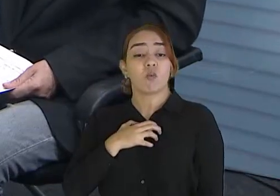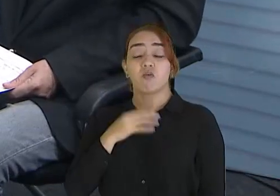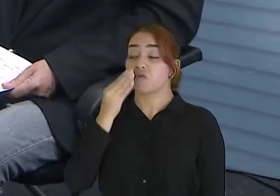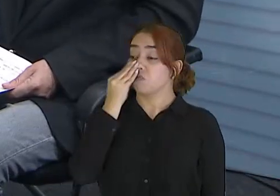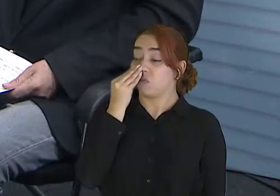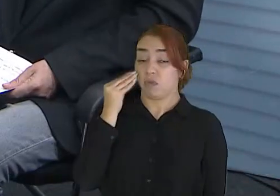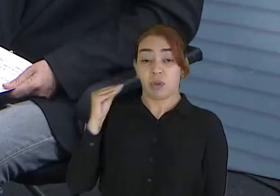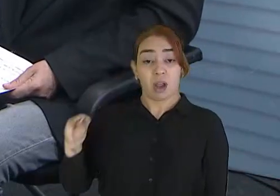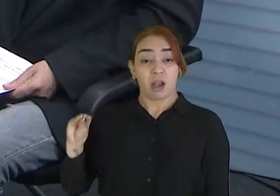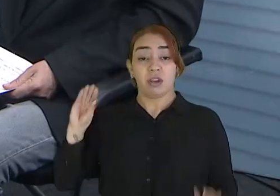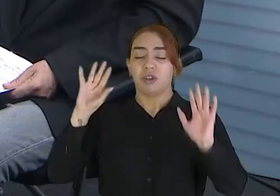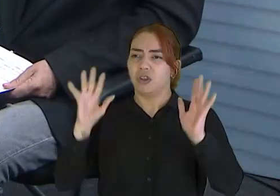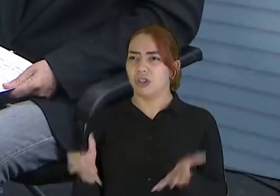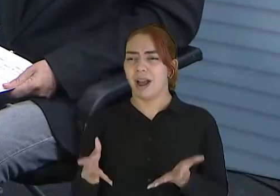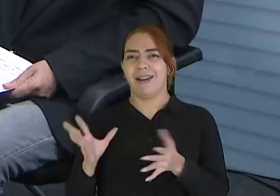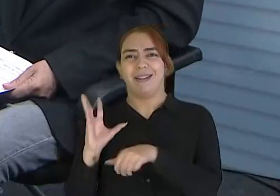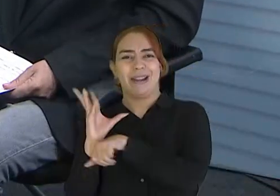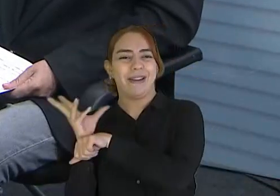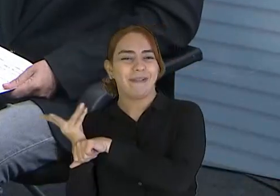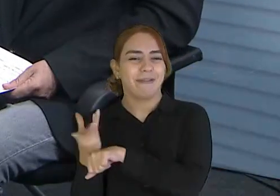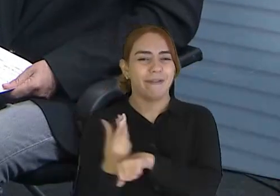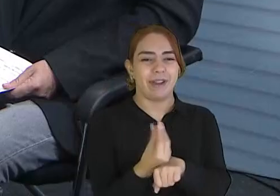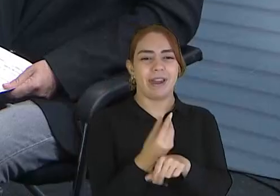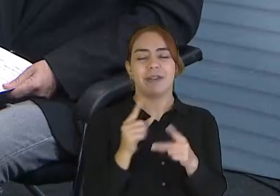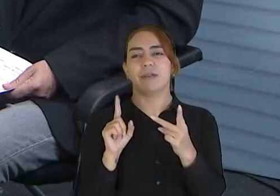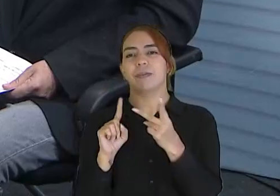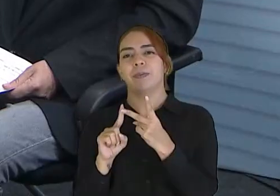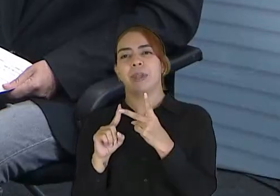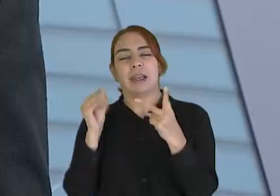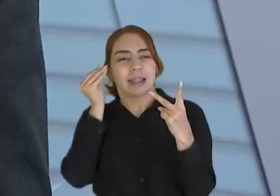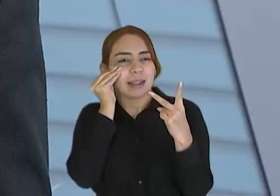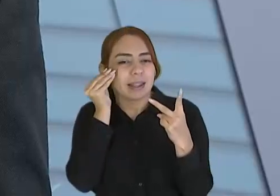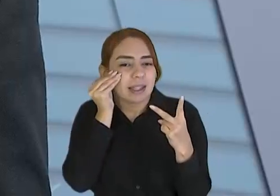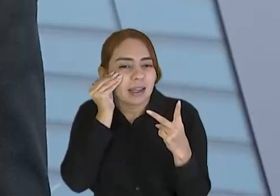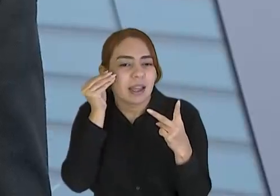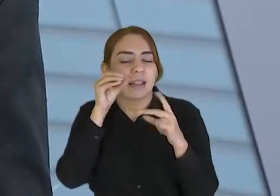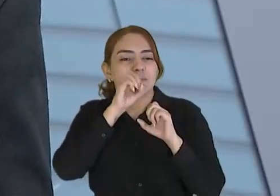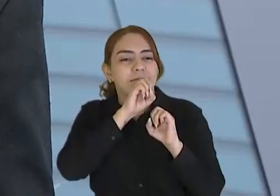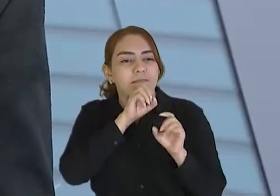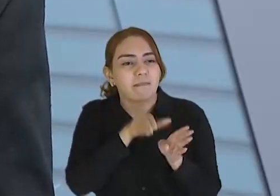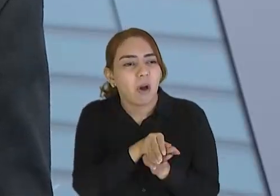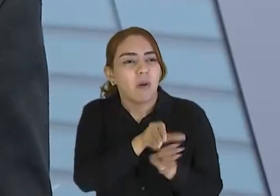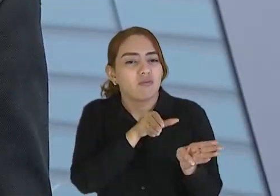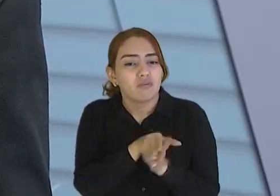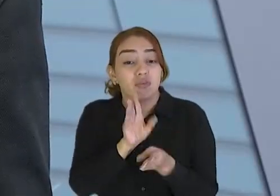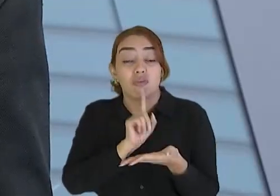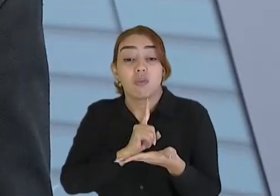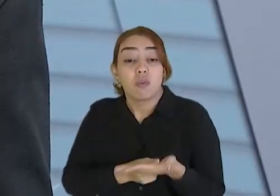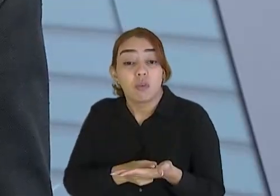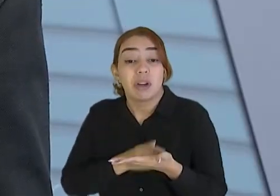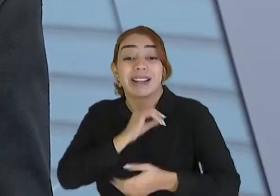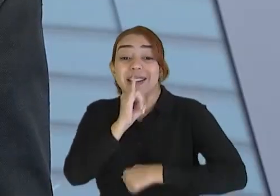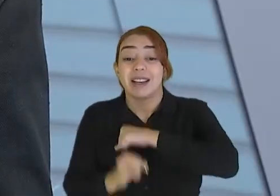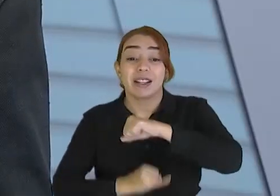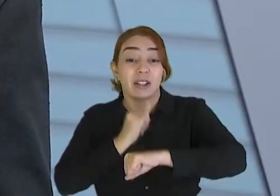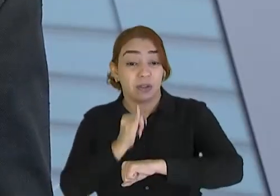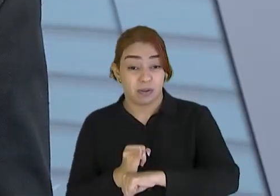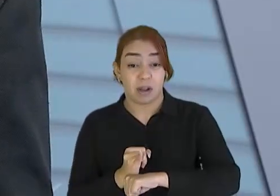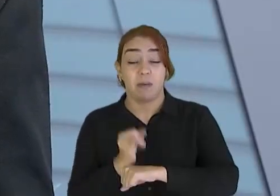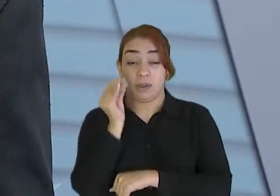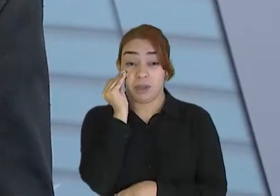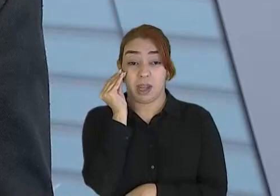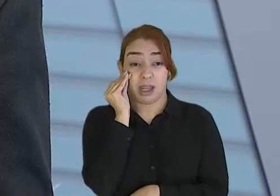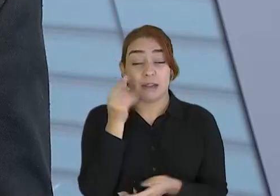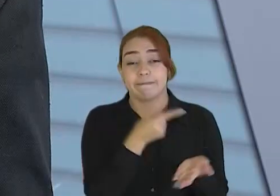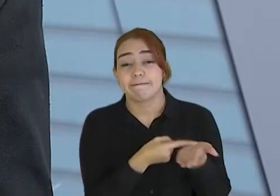apesar das conferências, apesar das tentativas de criarmos um pacto global, né? Porque, às vezes, as